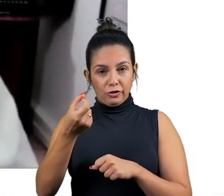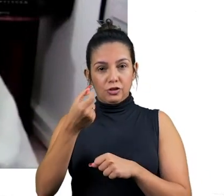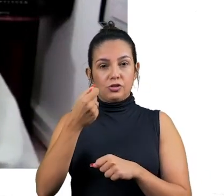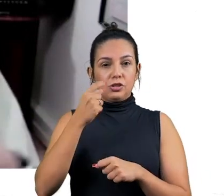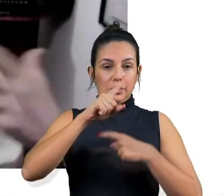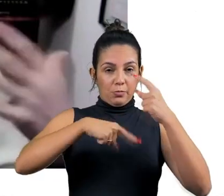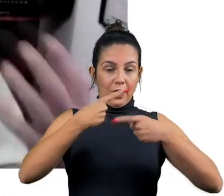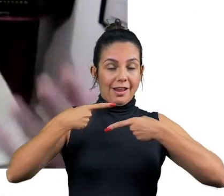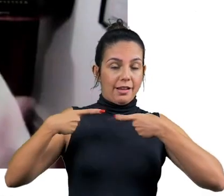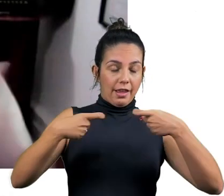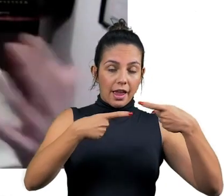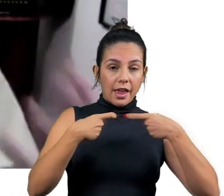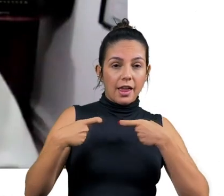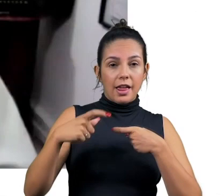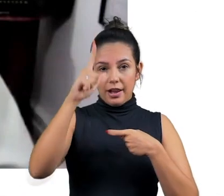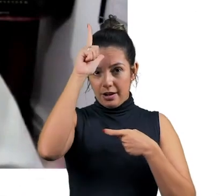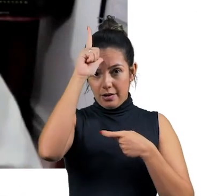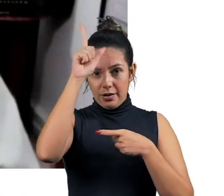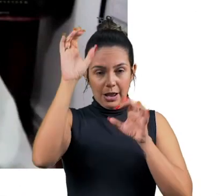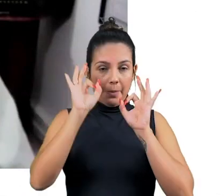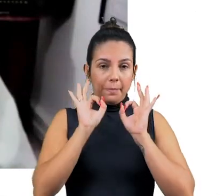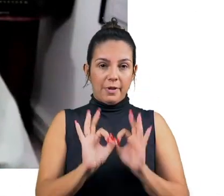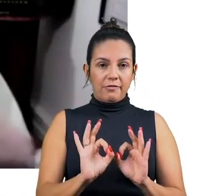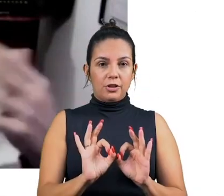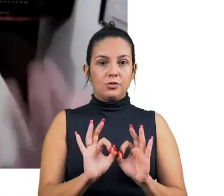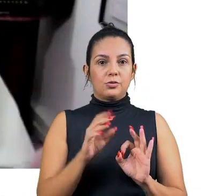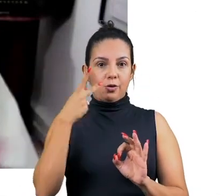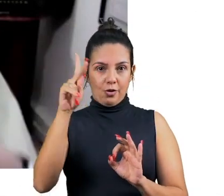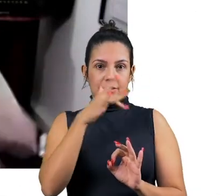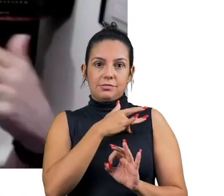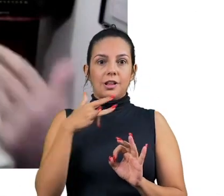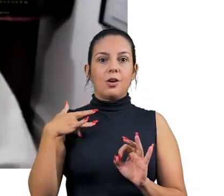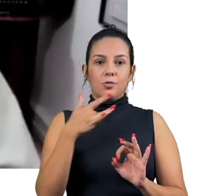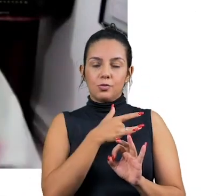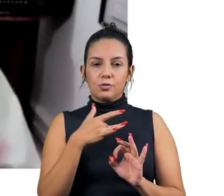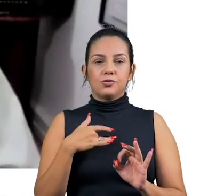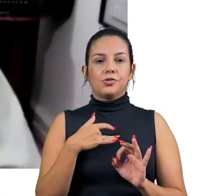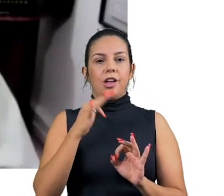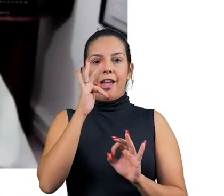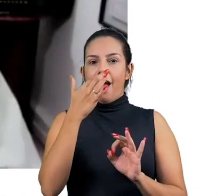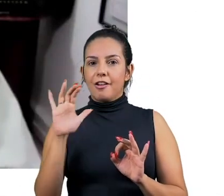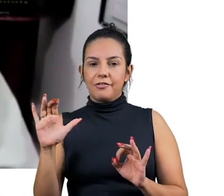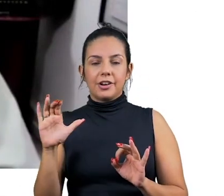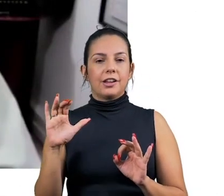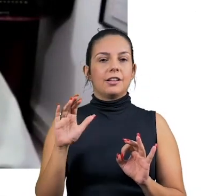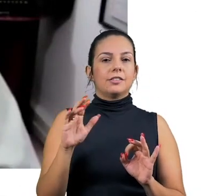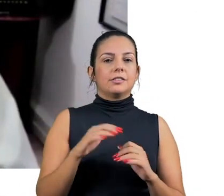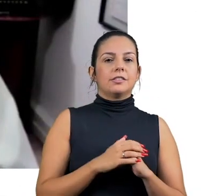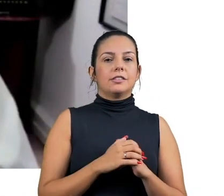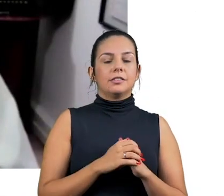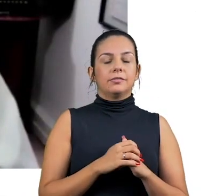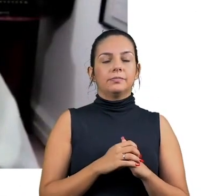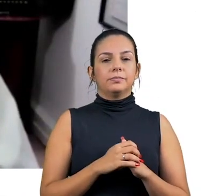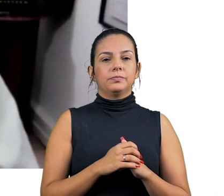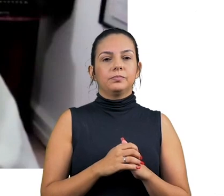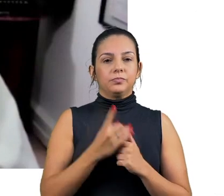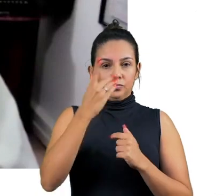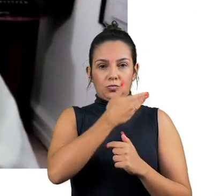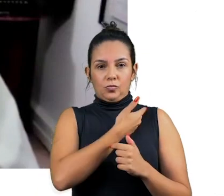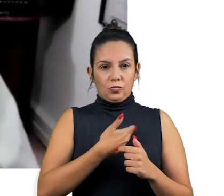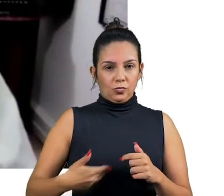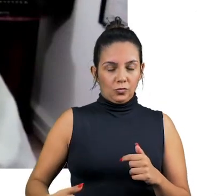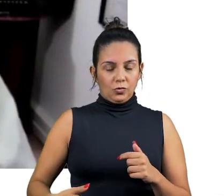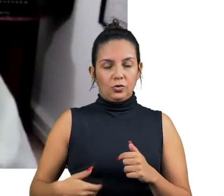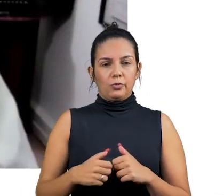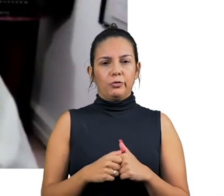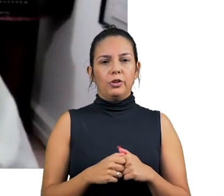no pós-guerra, a Alemanha aperfeiçoou o sistema dela, né? A França e o Reino Unido. O Boris Johnson, que é um governante